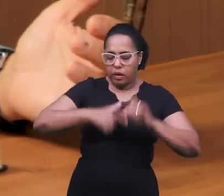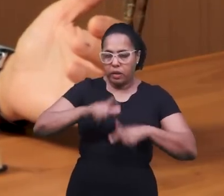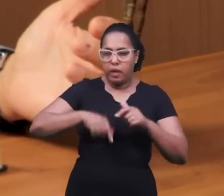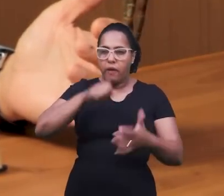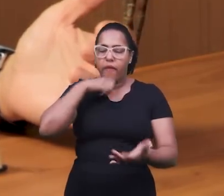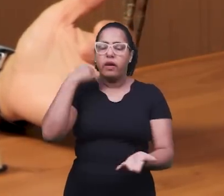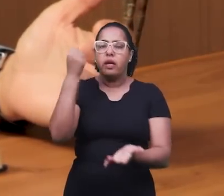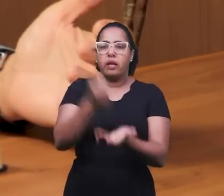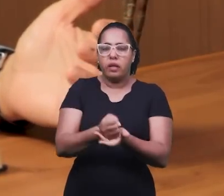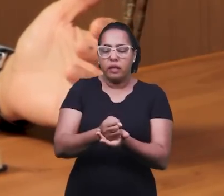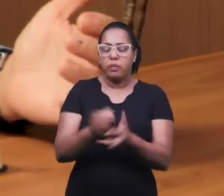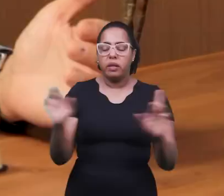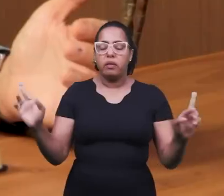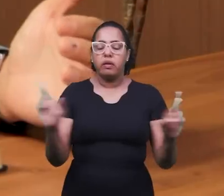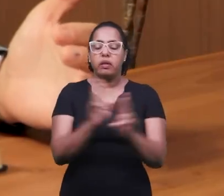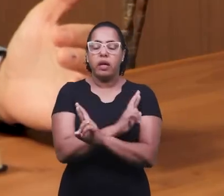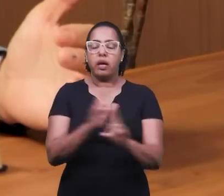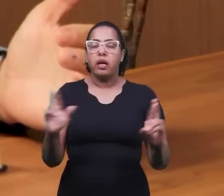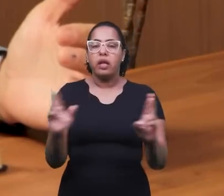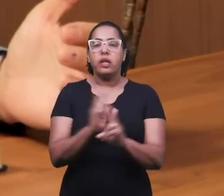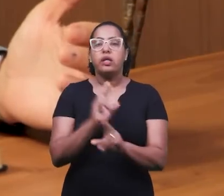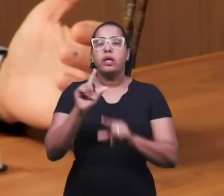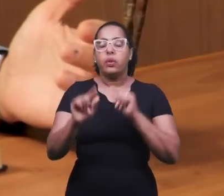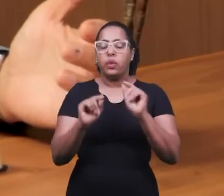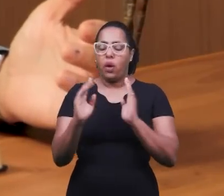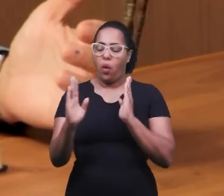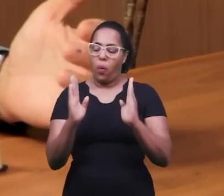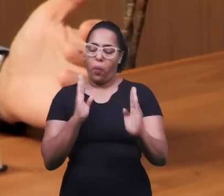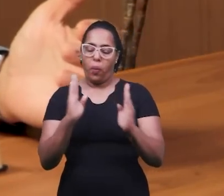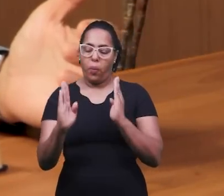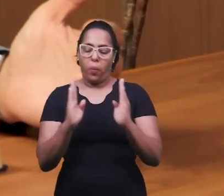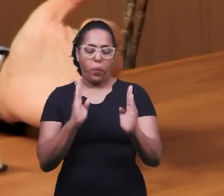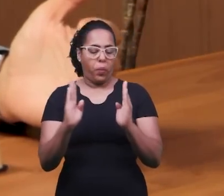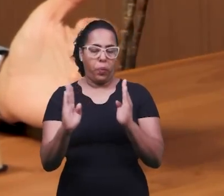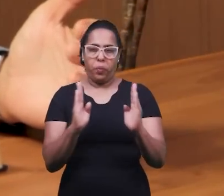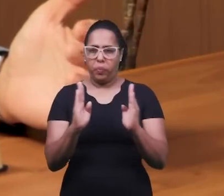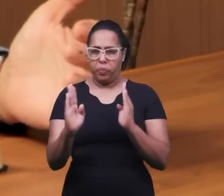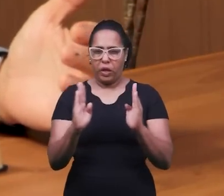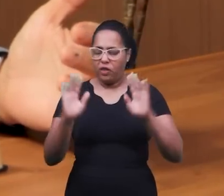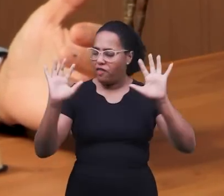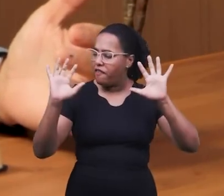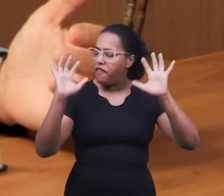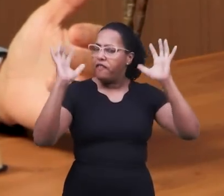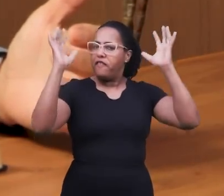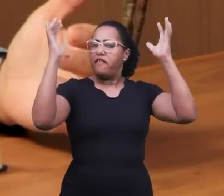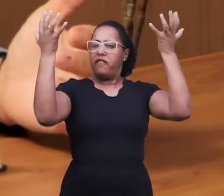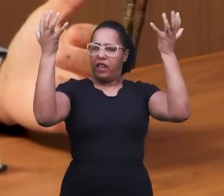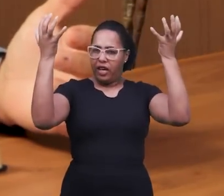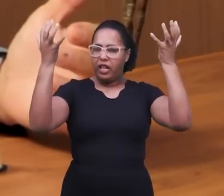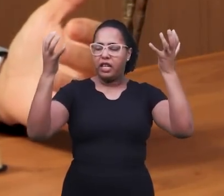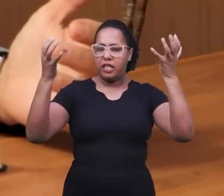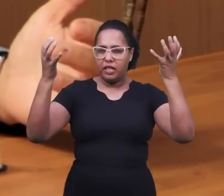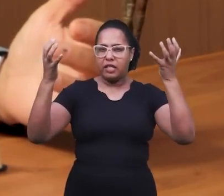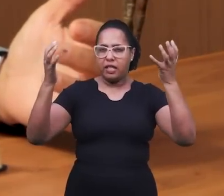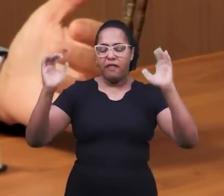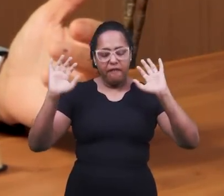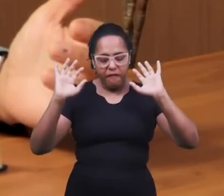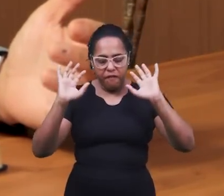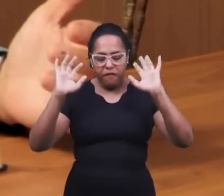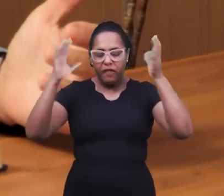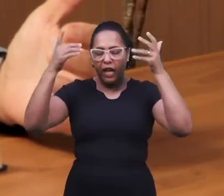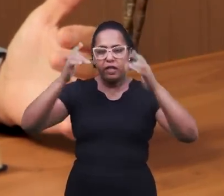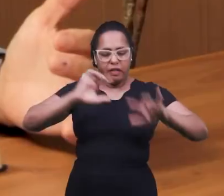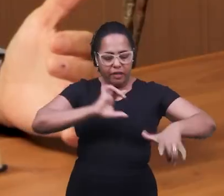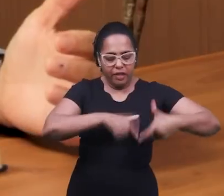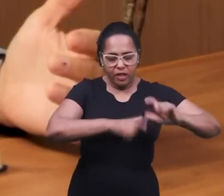de alerta, de alarme, de aviso. É por isso essa aplicação profética, por isso esse símbolo, o